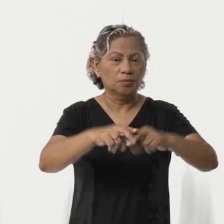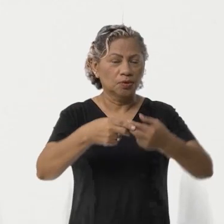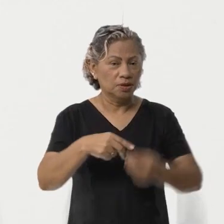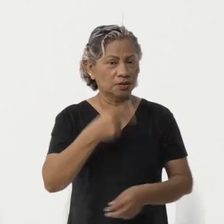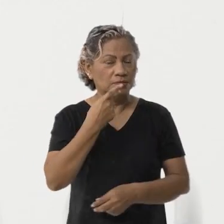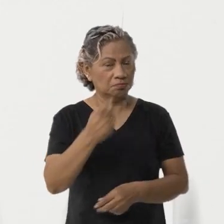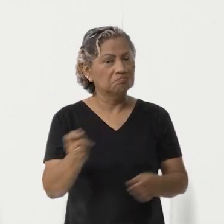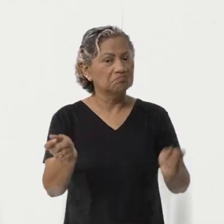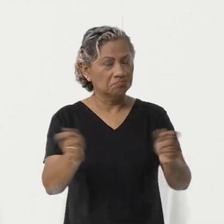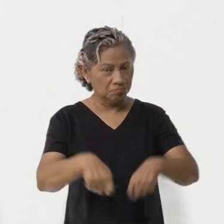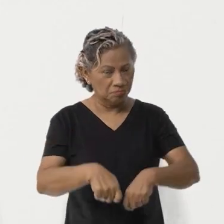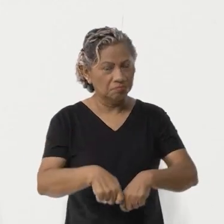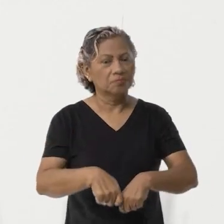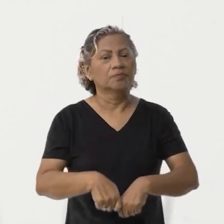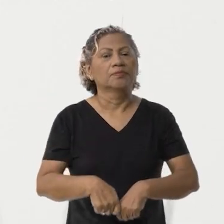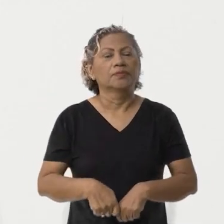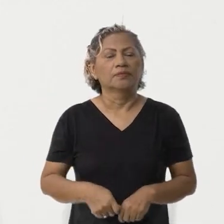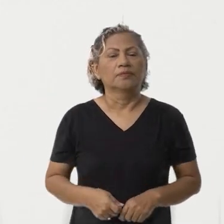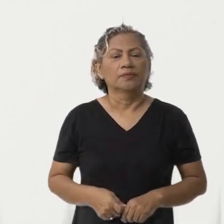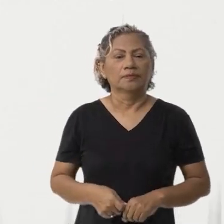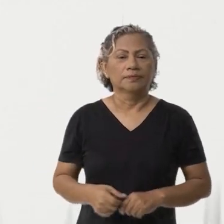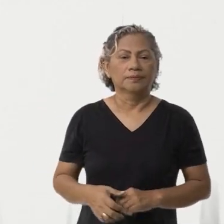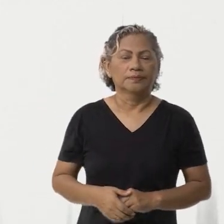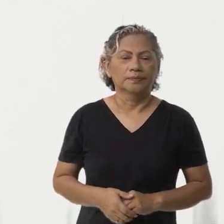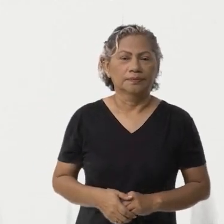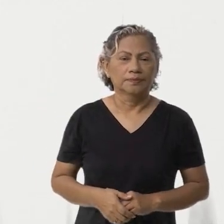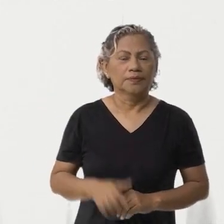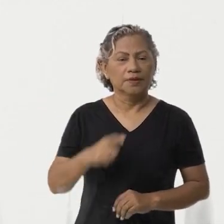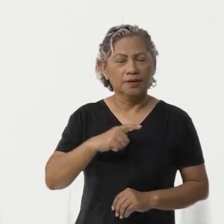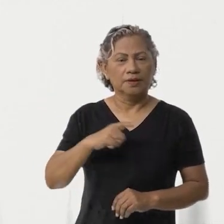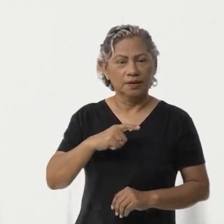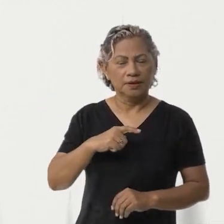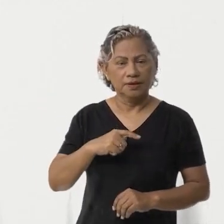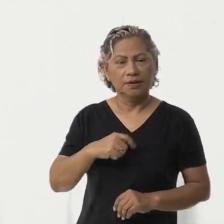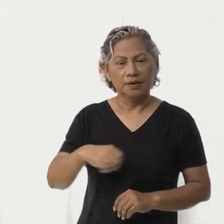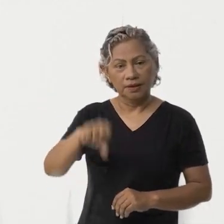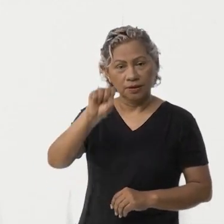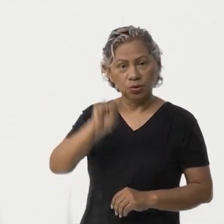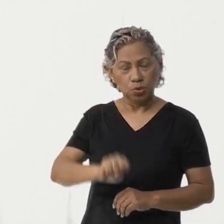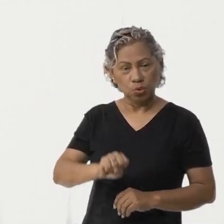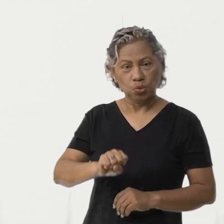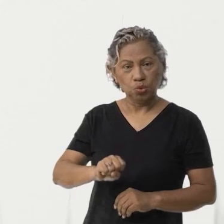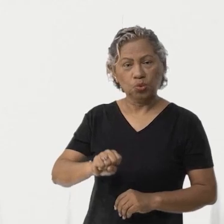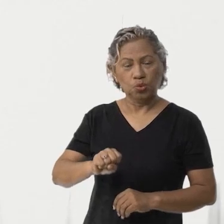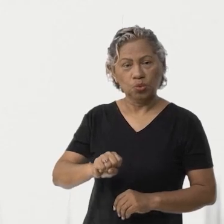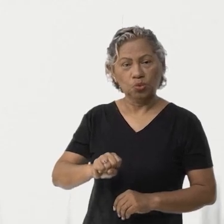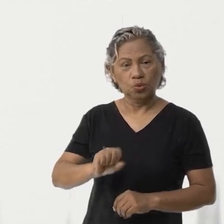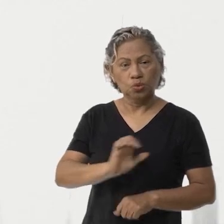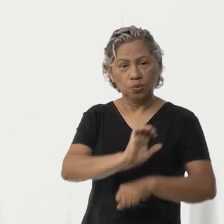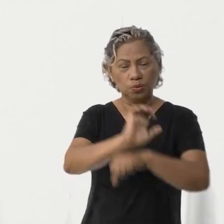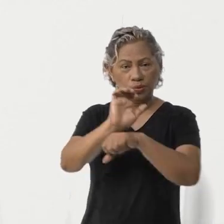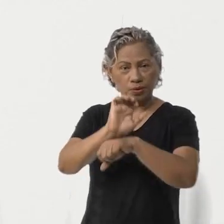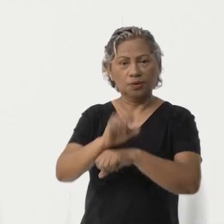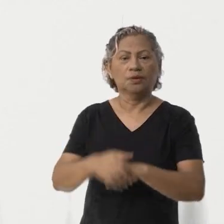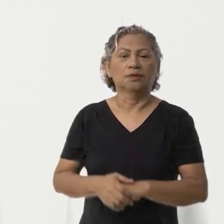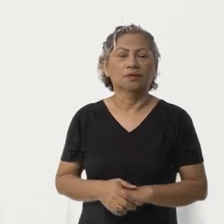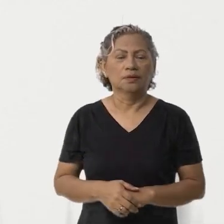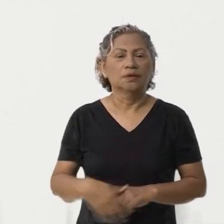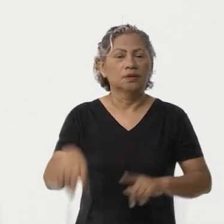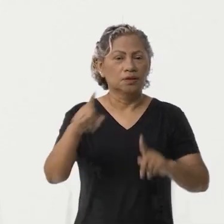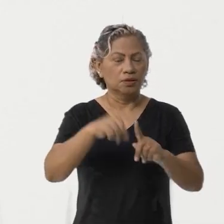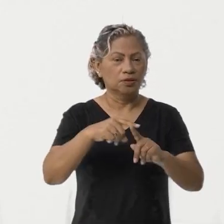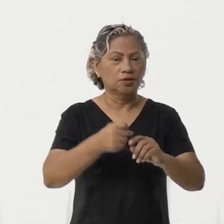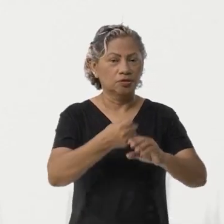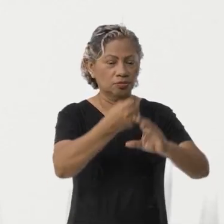nome científico dele vai para a araucária, por isso que também a gente pode chamar Mata dos Pinhais ou Mata das Araucárias, lá na região sul do